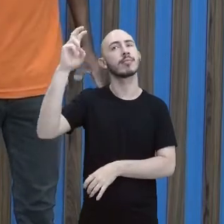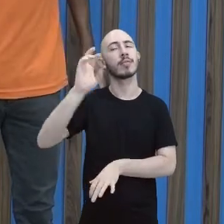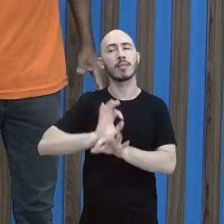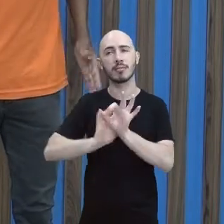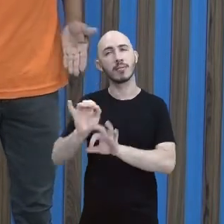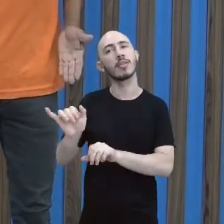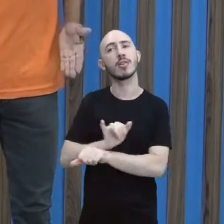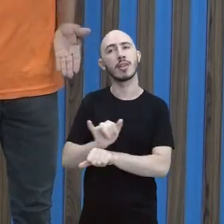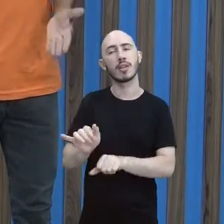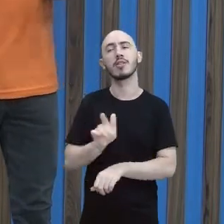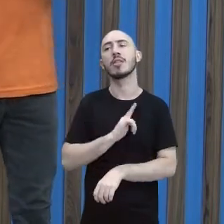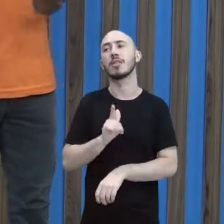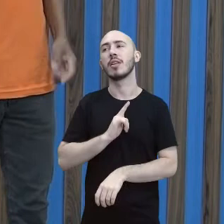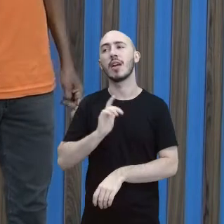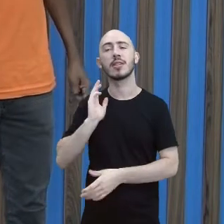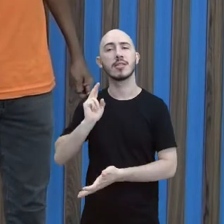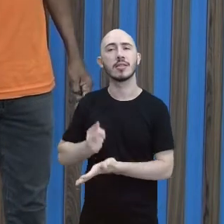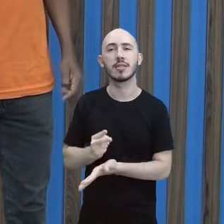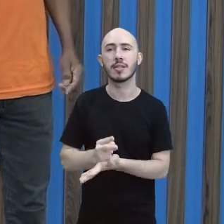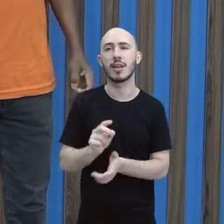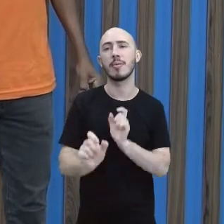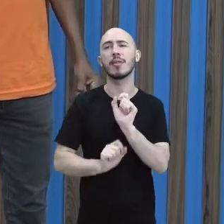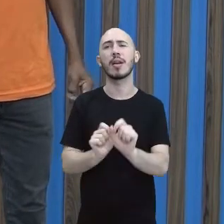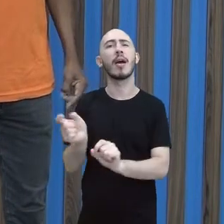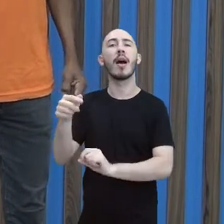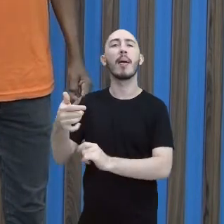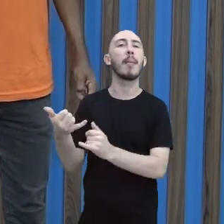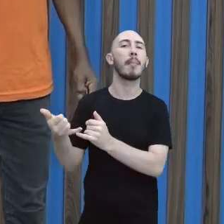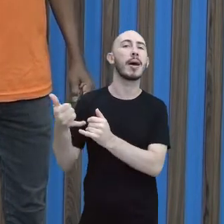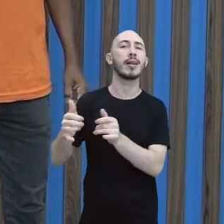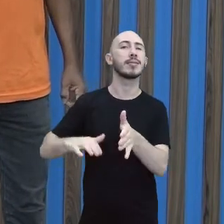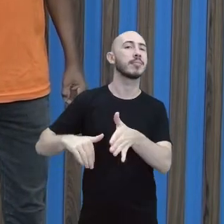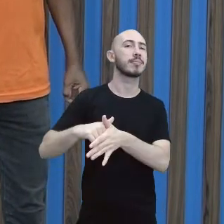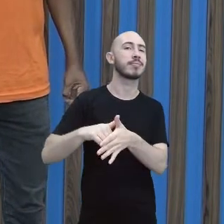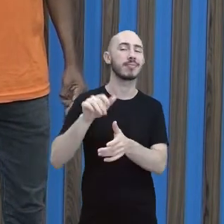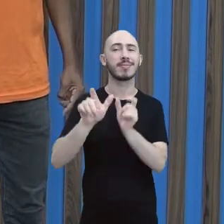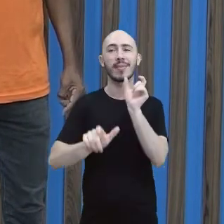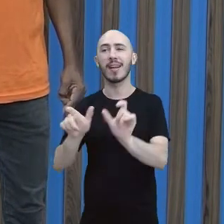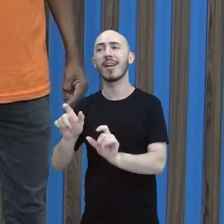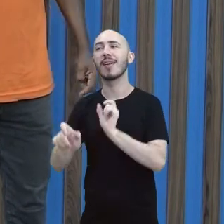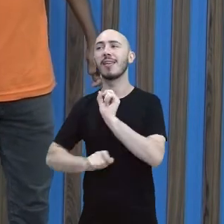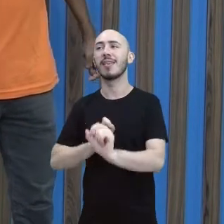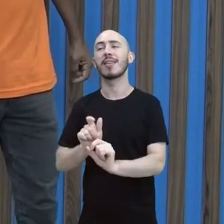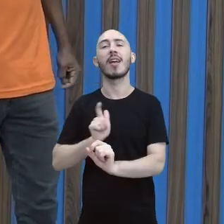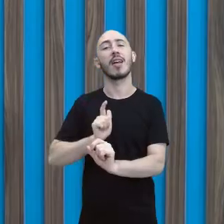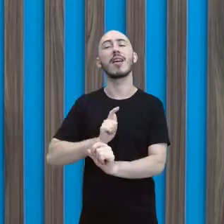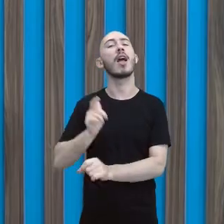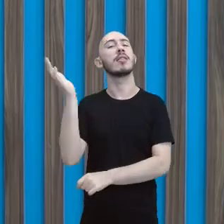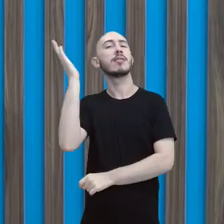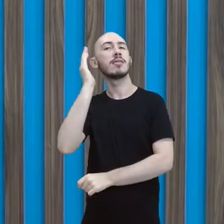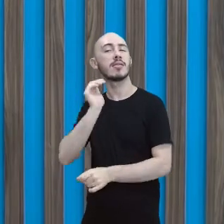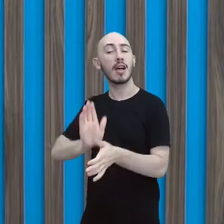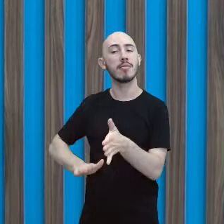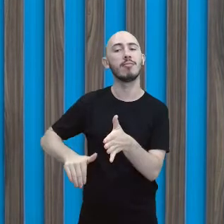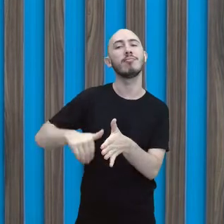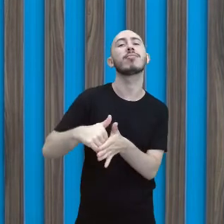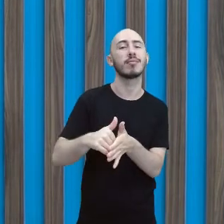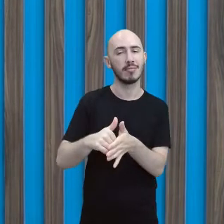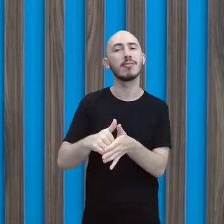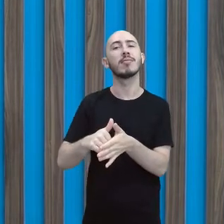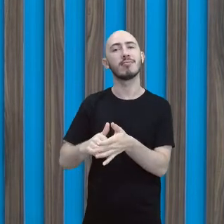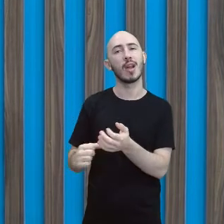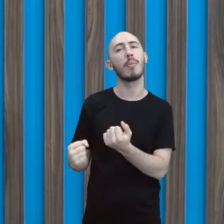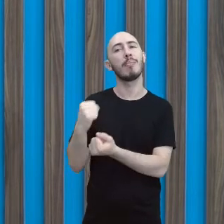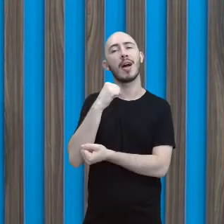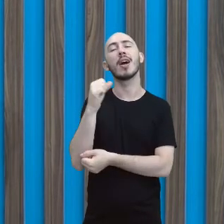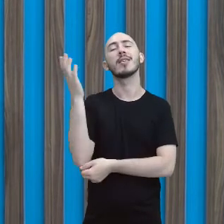gente resolve, joga a bola. É jogador de futebol, ele joga a bola, é daquele que bate o escanteio e corre lá na área,